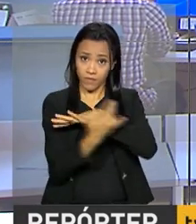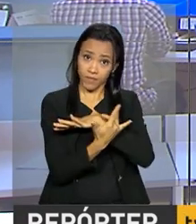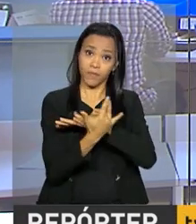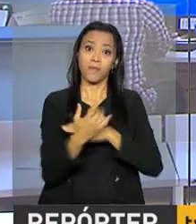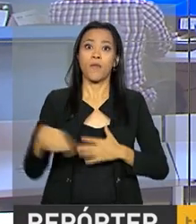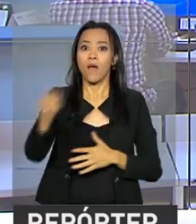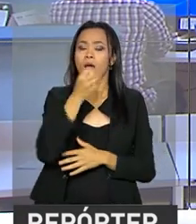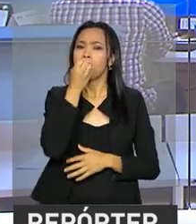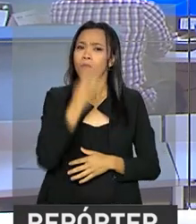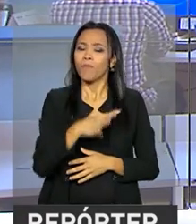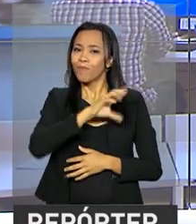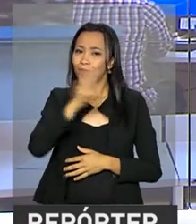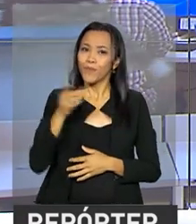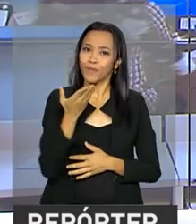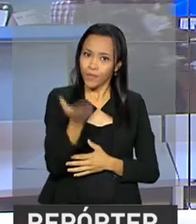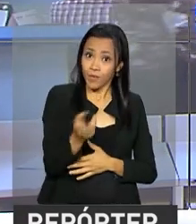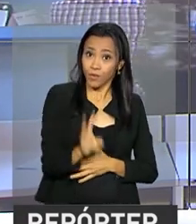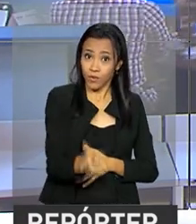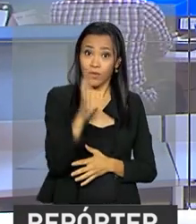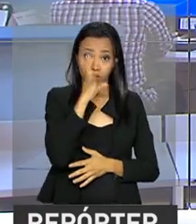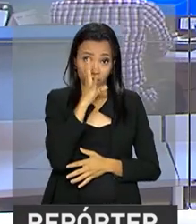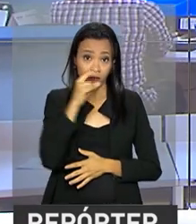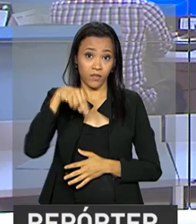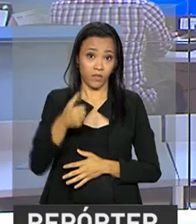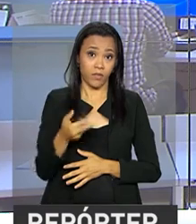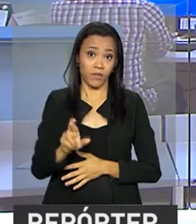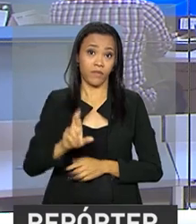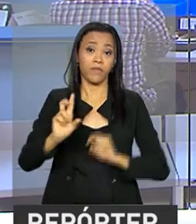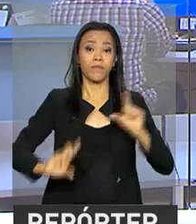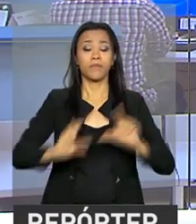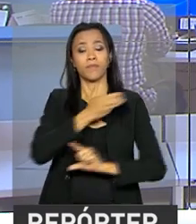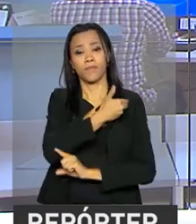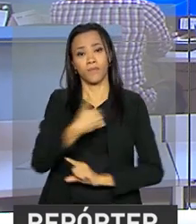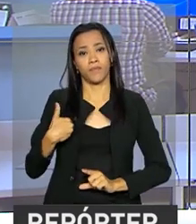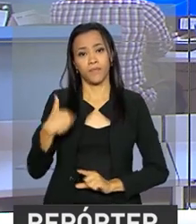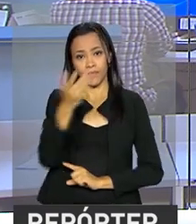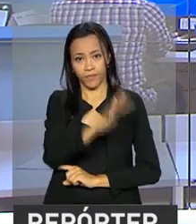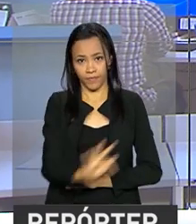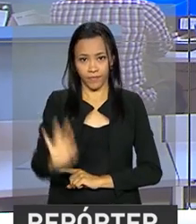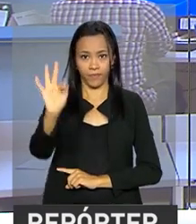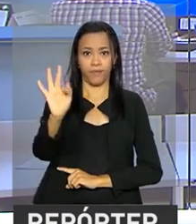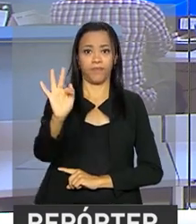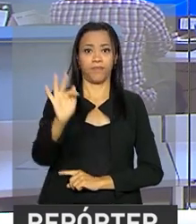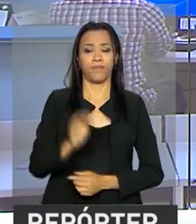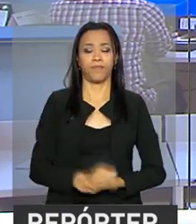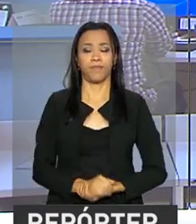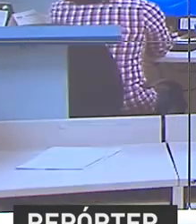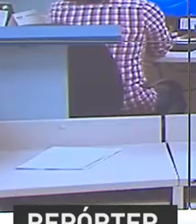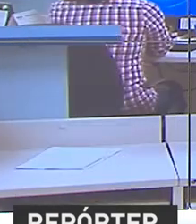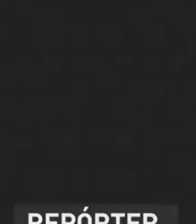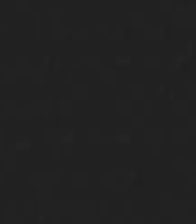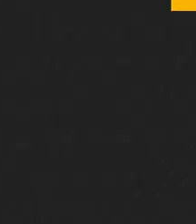sociais um bom dia para você e continue com a gente aqui na TV NBR a TV do Governo